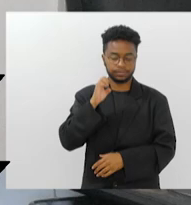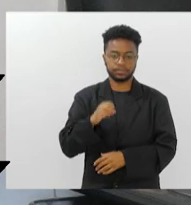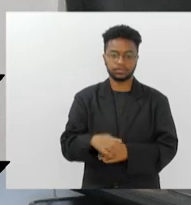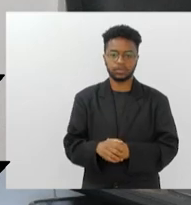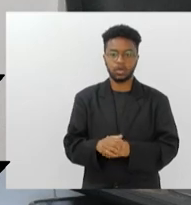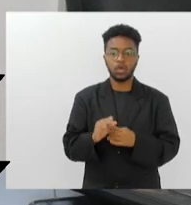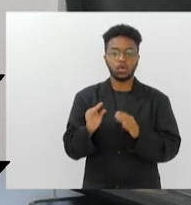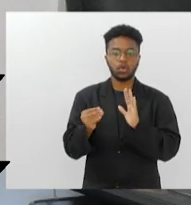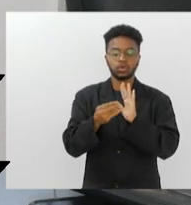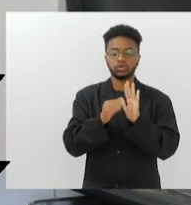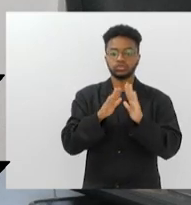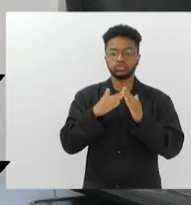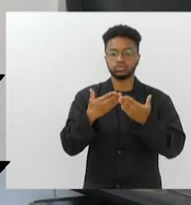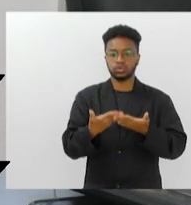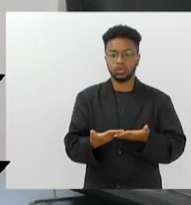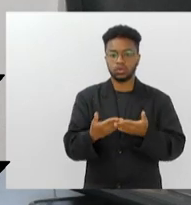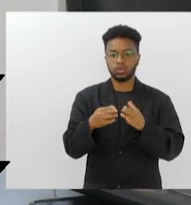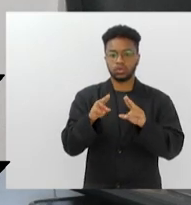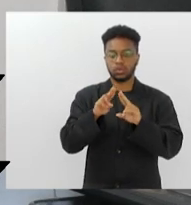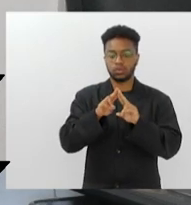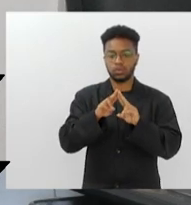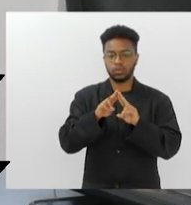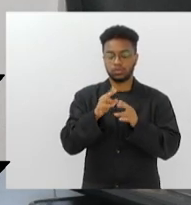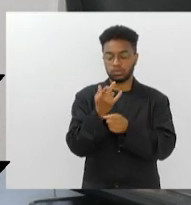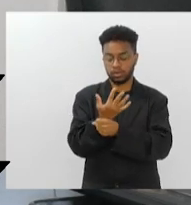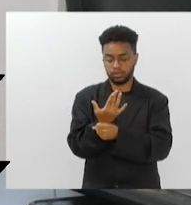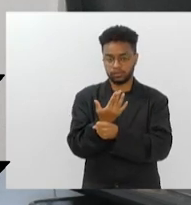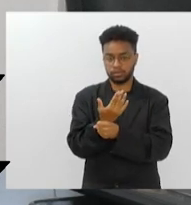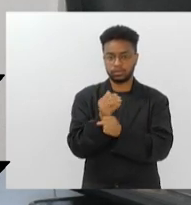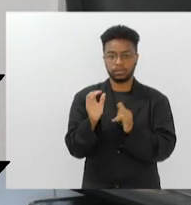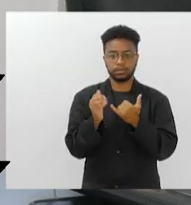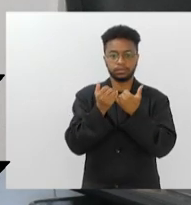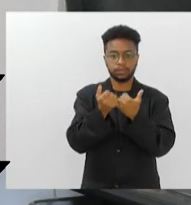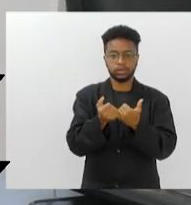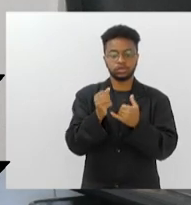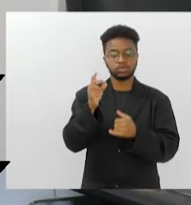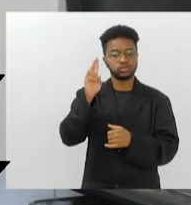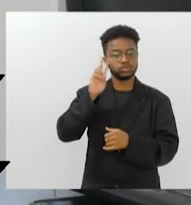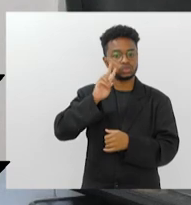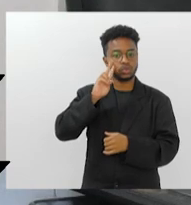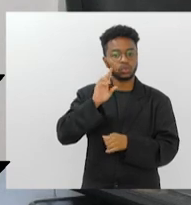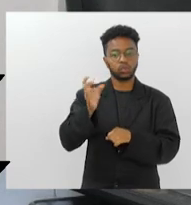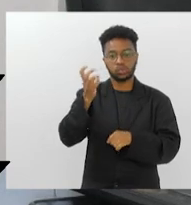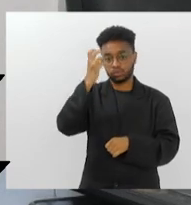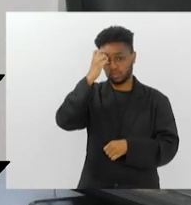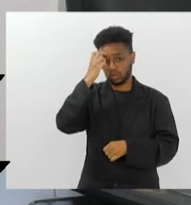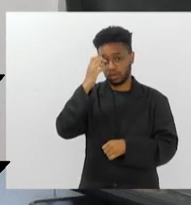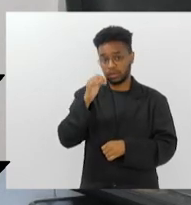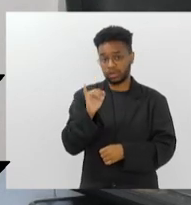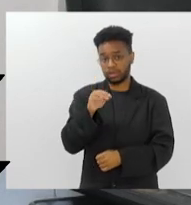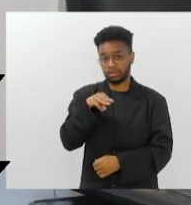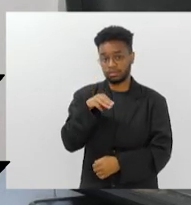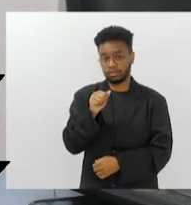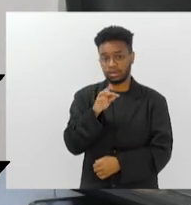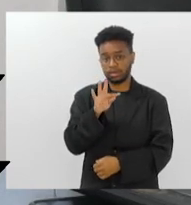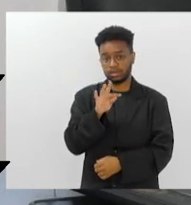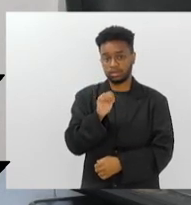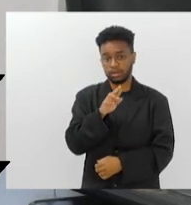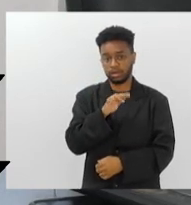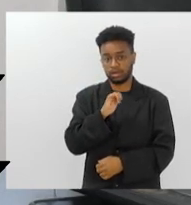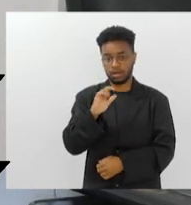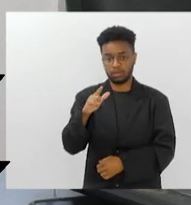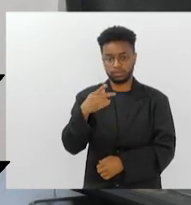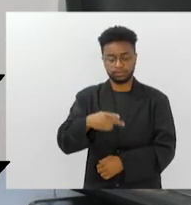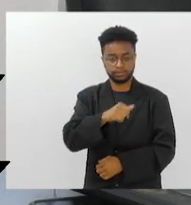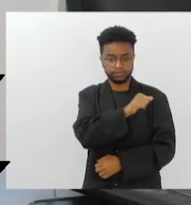que declara a Escola Politécnica da UFRJ Patrimônio Histórico cultural e científico de natureza imaterial do Estado do Rio de Janeiro